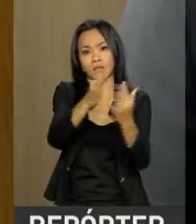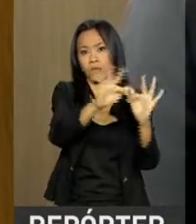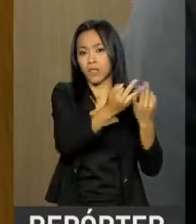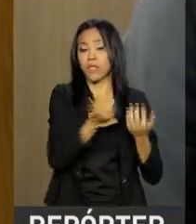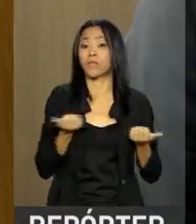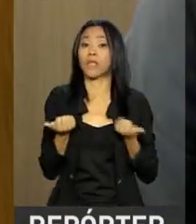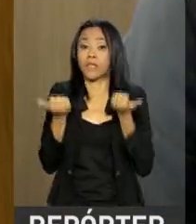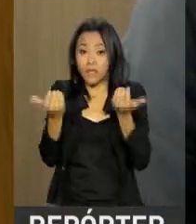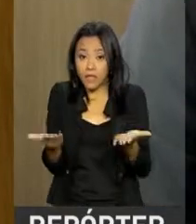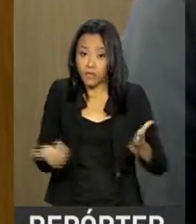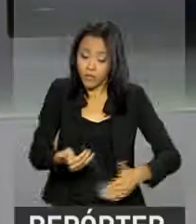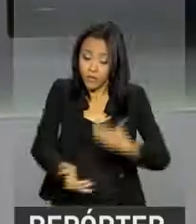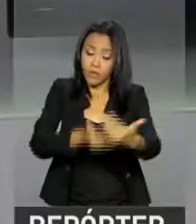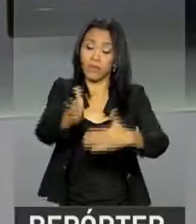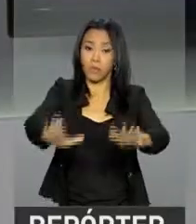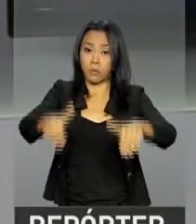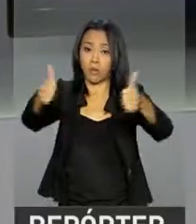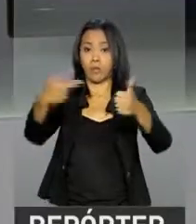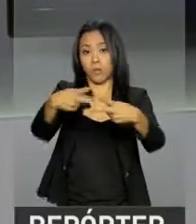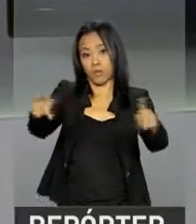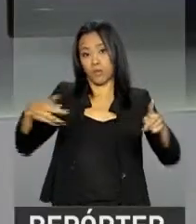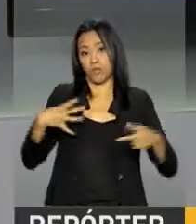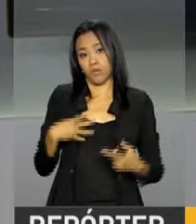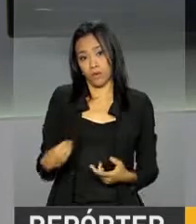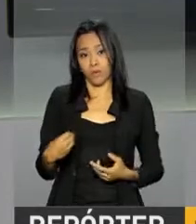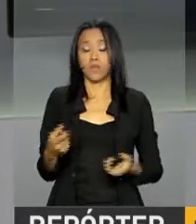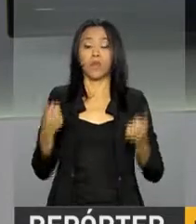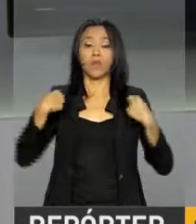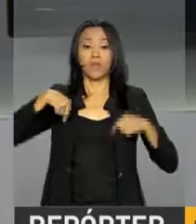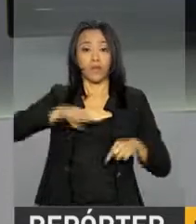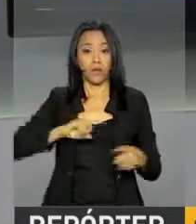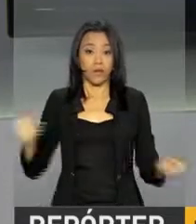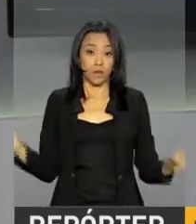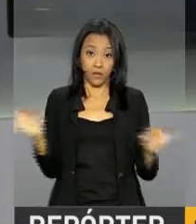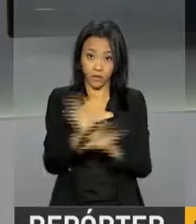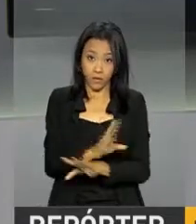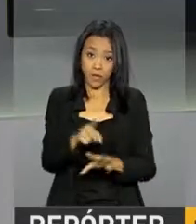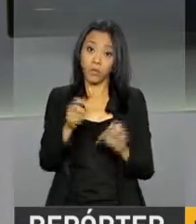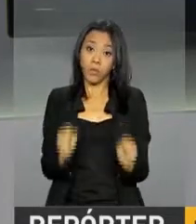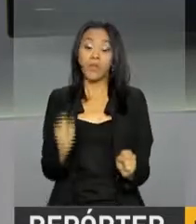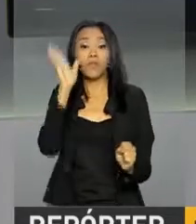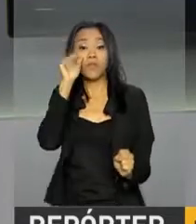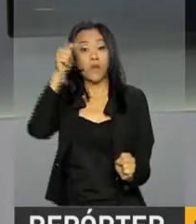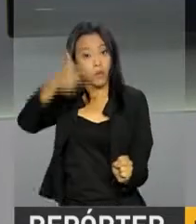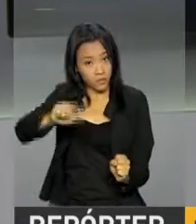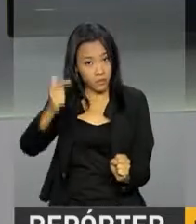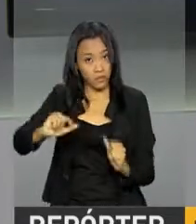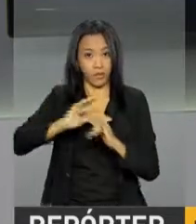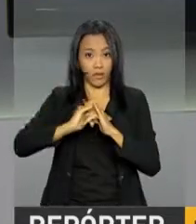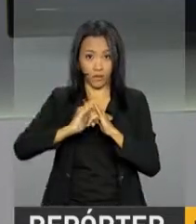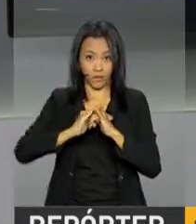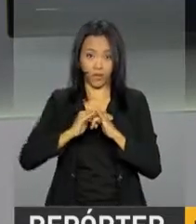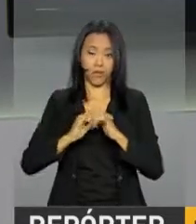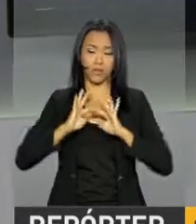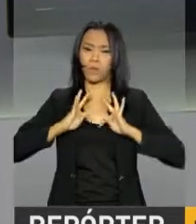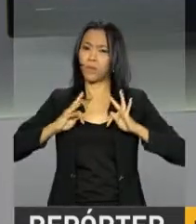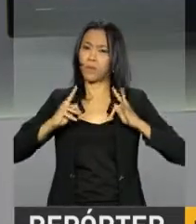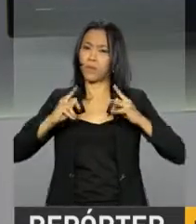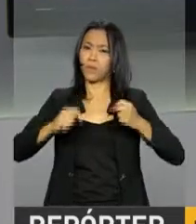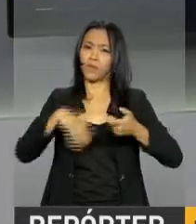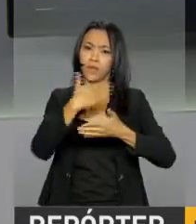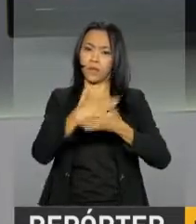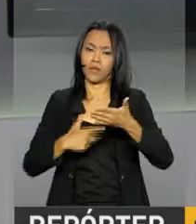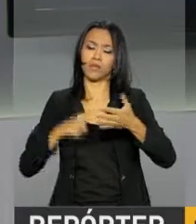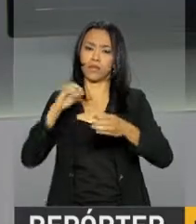possível seus filhos nós ficamos por aqui você pode ver as reportagens no youtube toda a nossa programação também